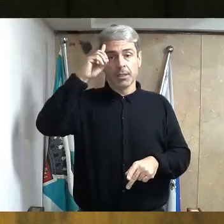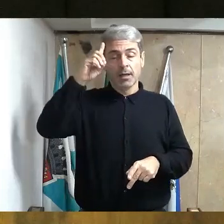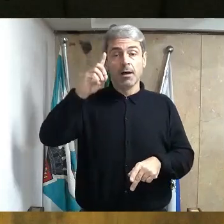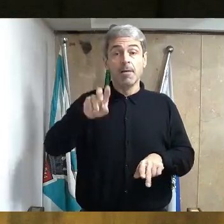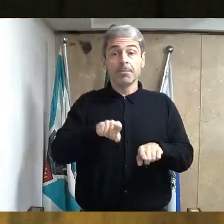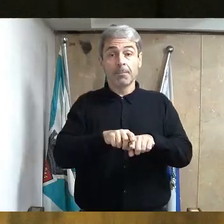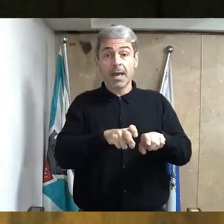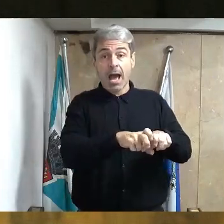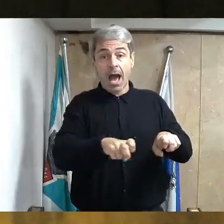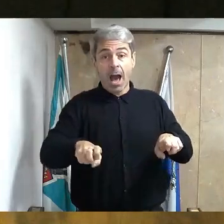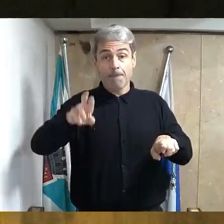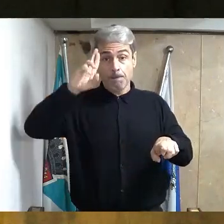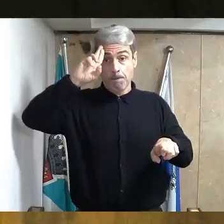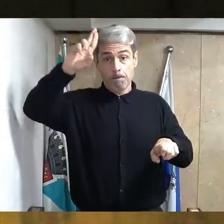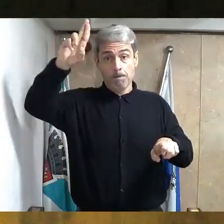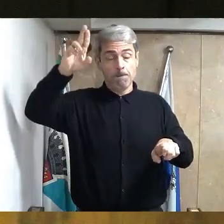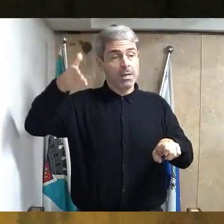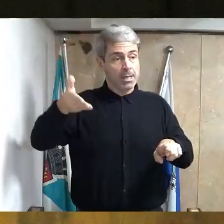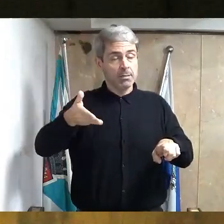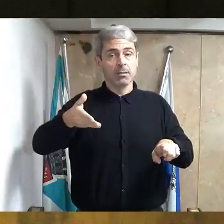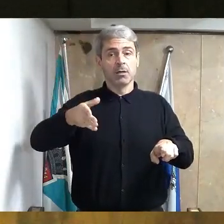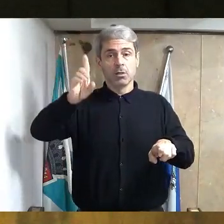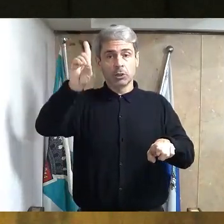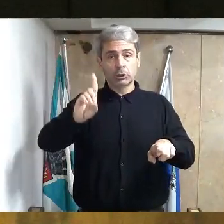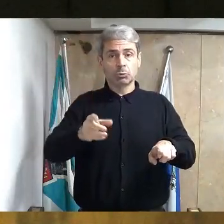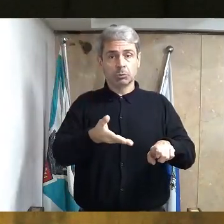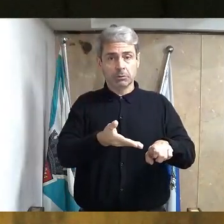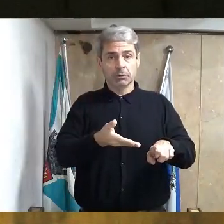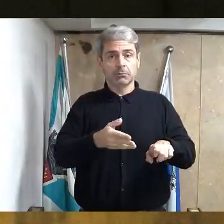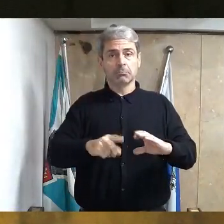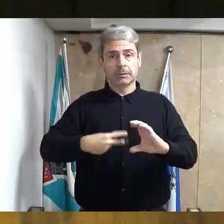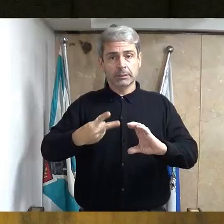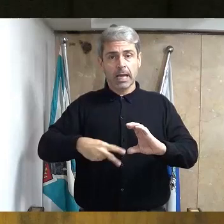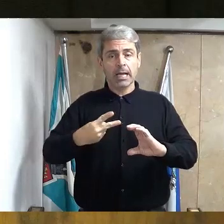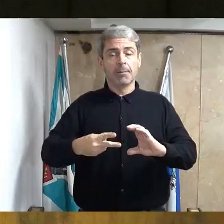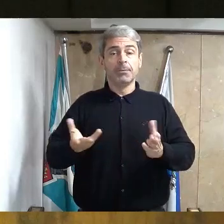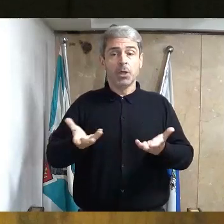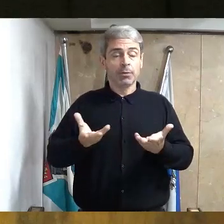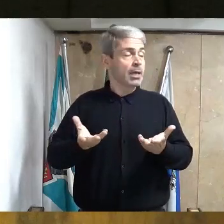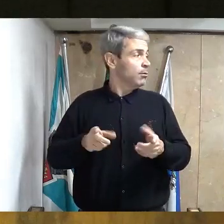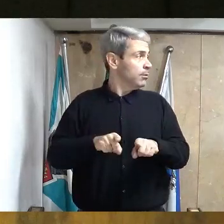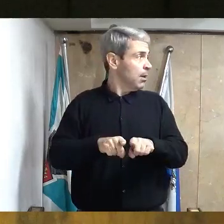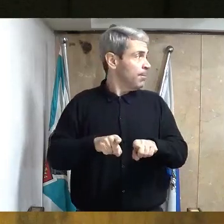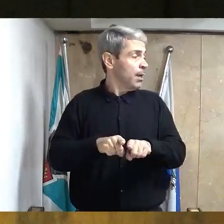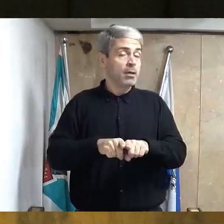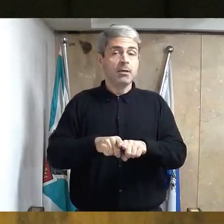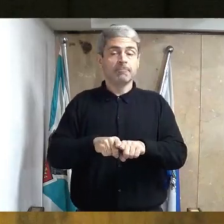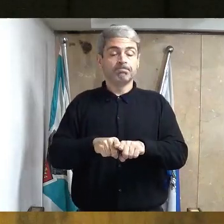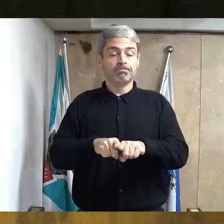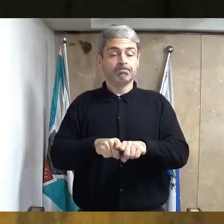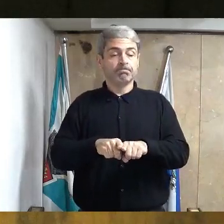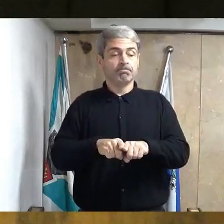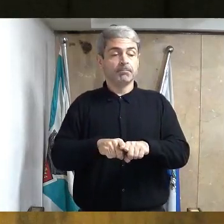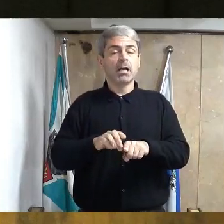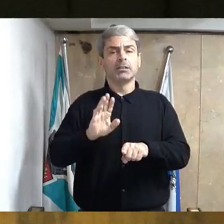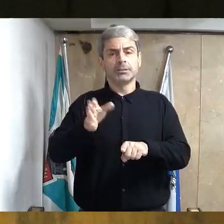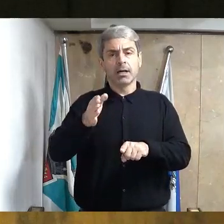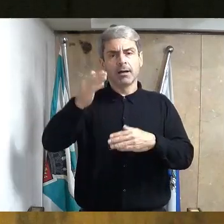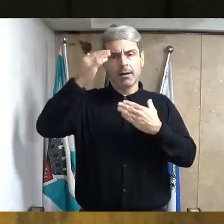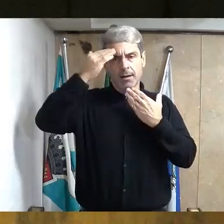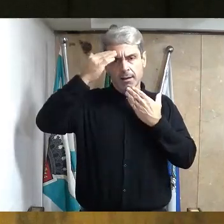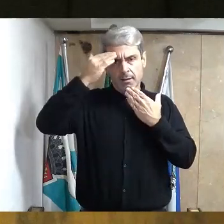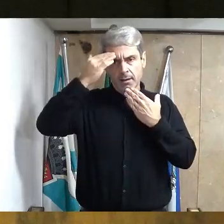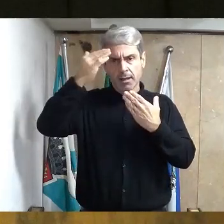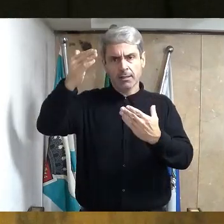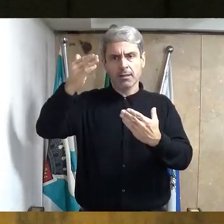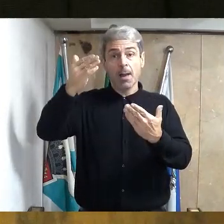mesa, diretora dessa casa. Quero aqui também já agradecer